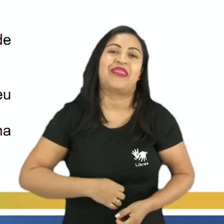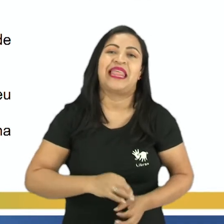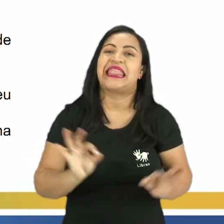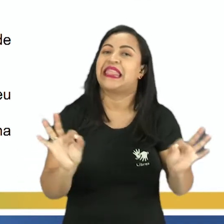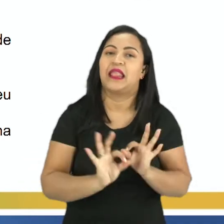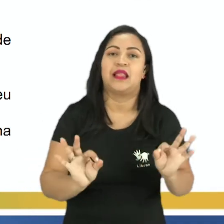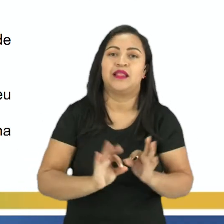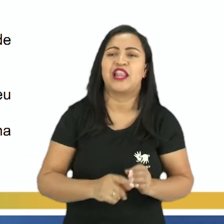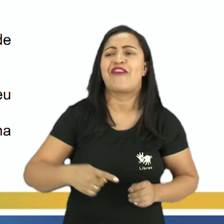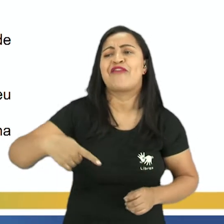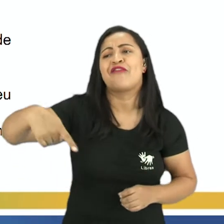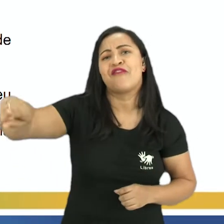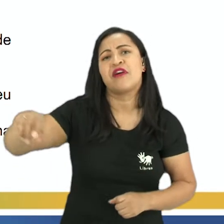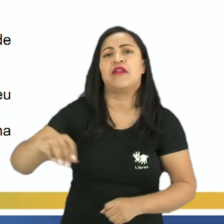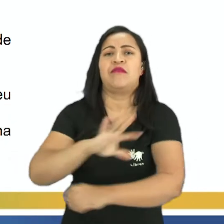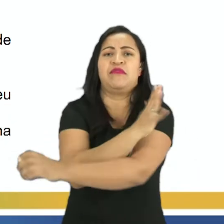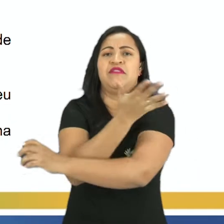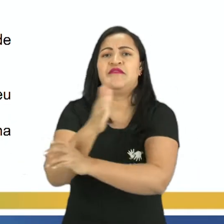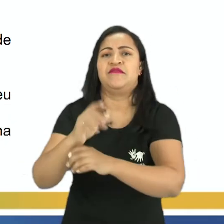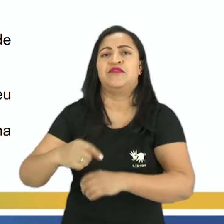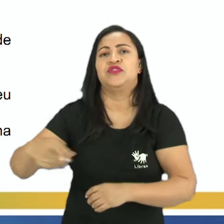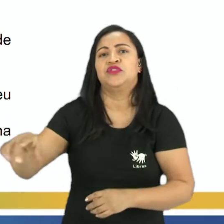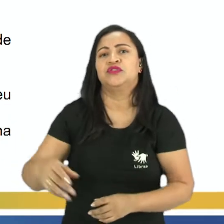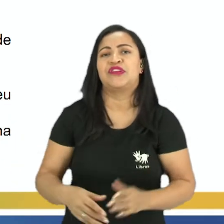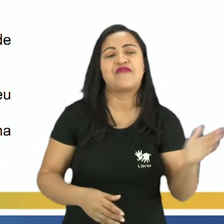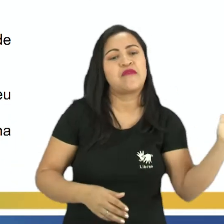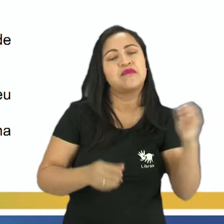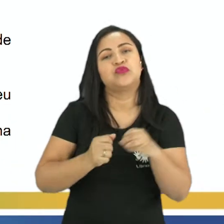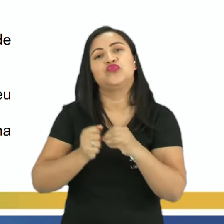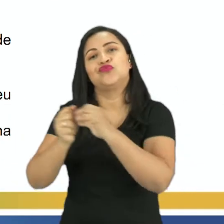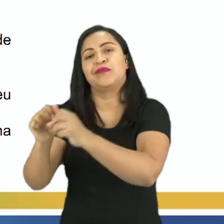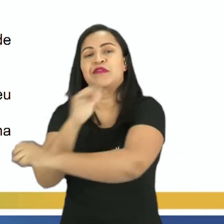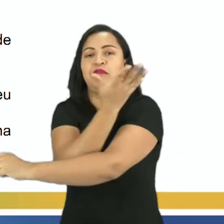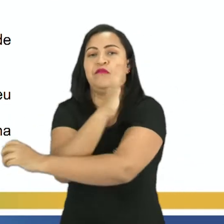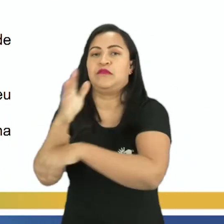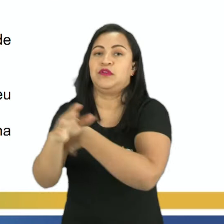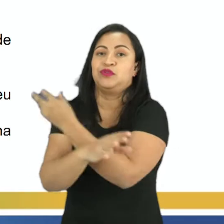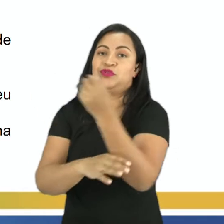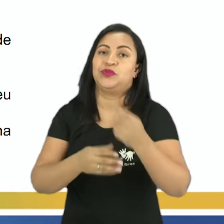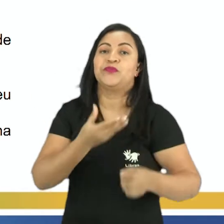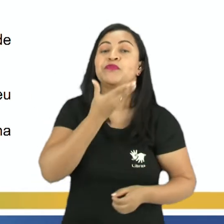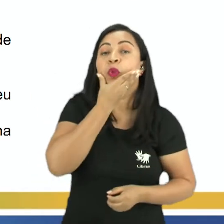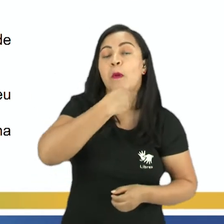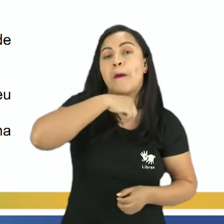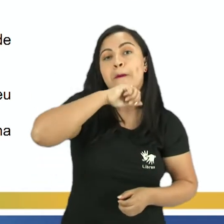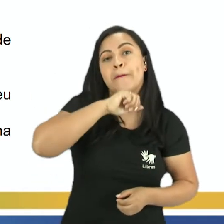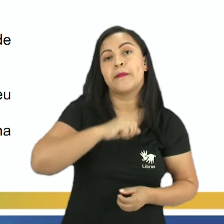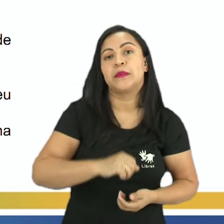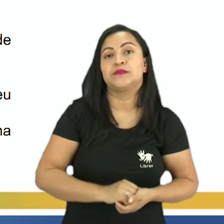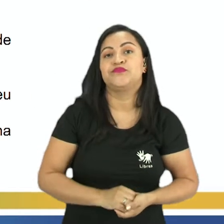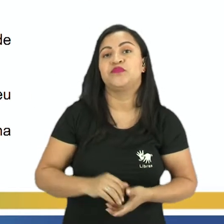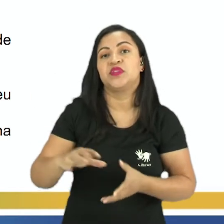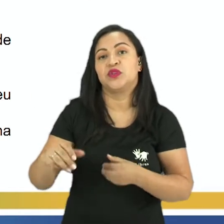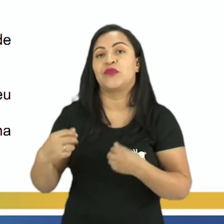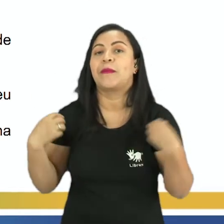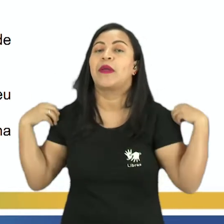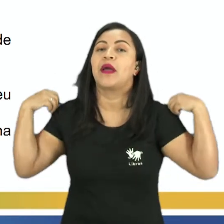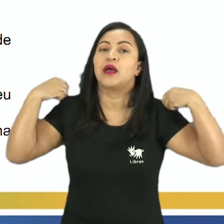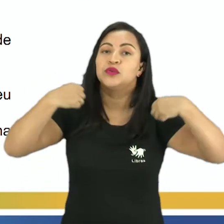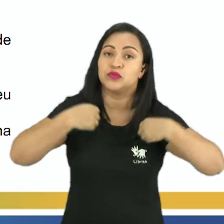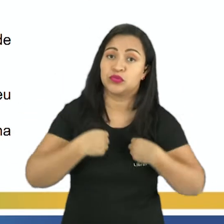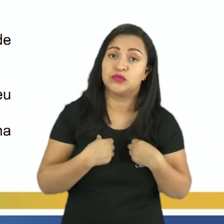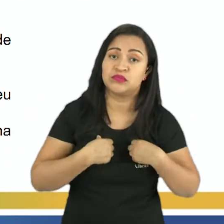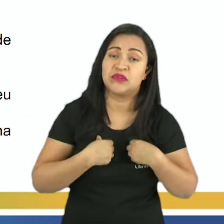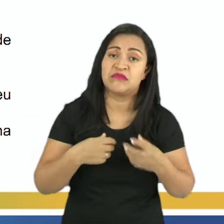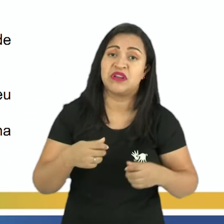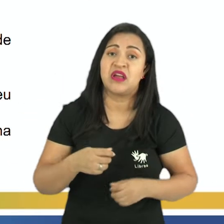seu machado e vamos levá-los hoje mesmo para a floresta. Pai, então vá pegar uns agasalhos para